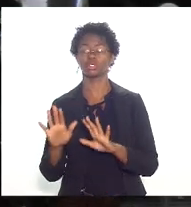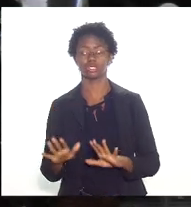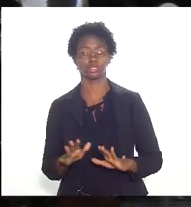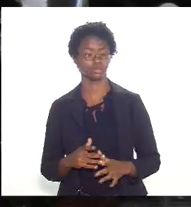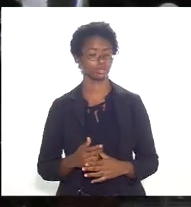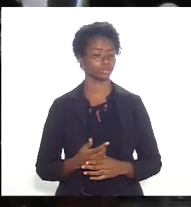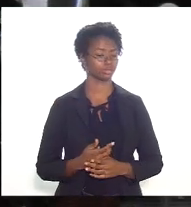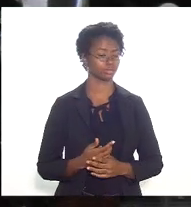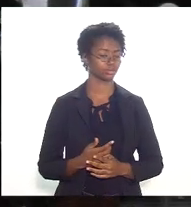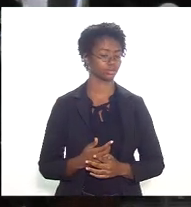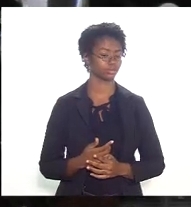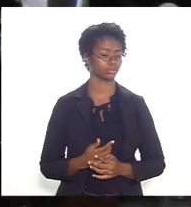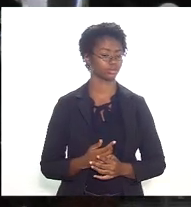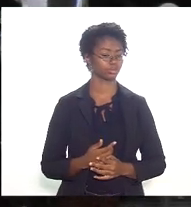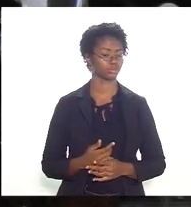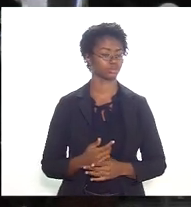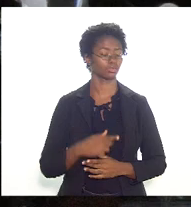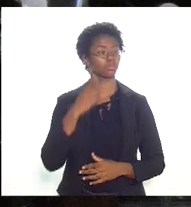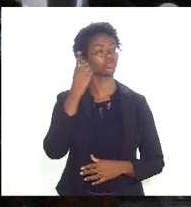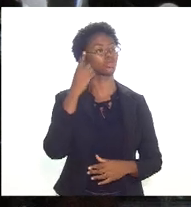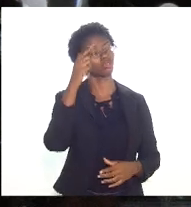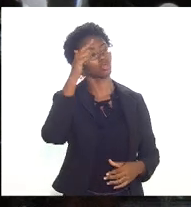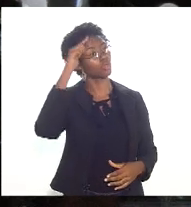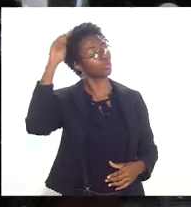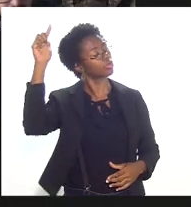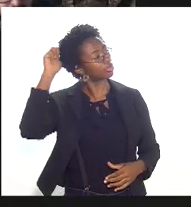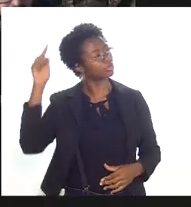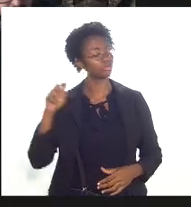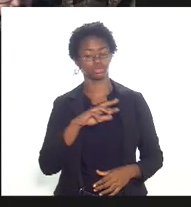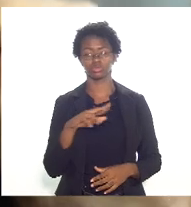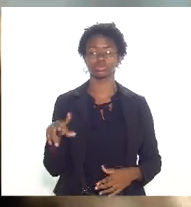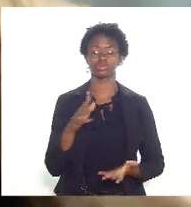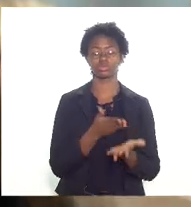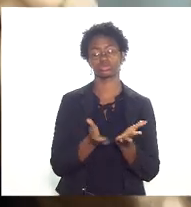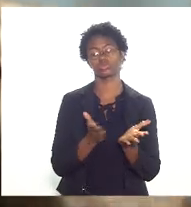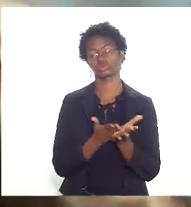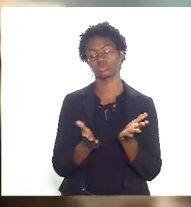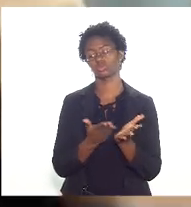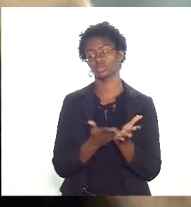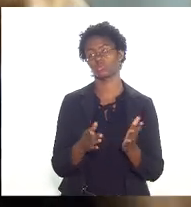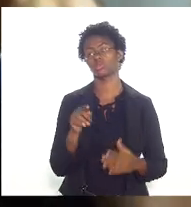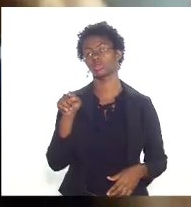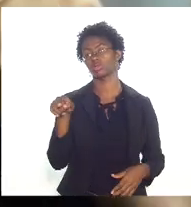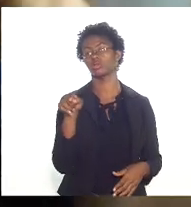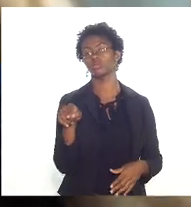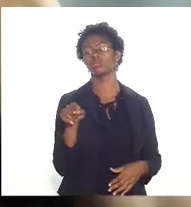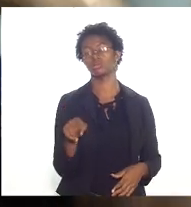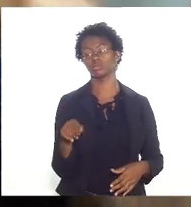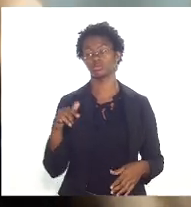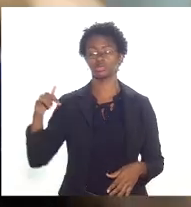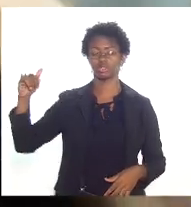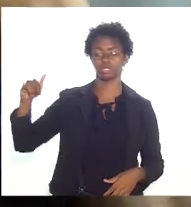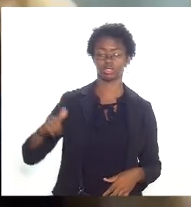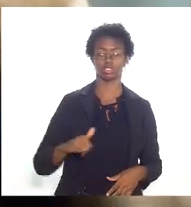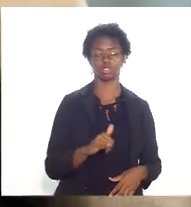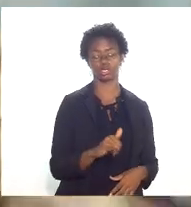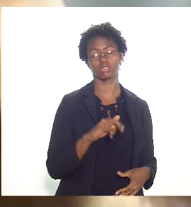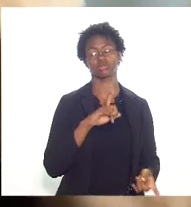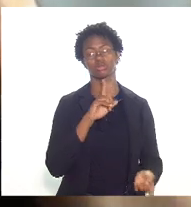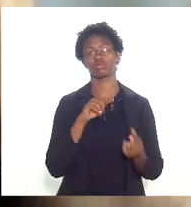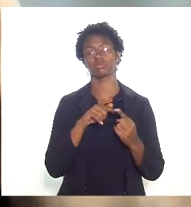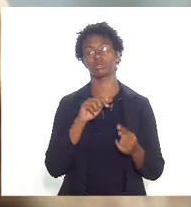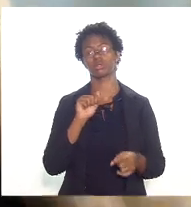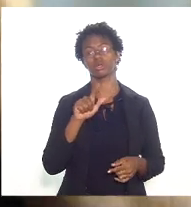depois do deputado Luiz a Olá sejam pândega